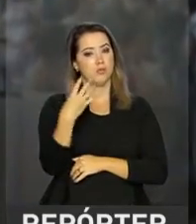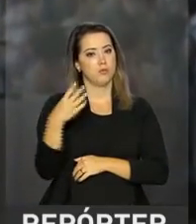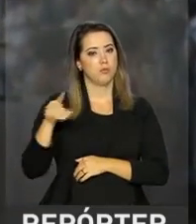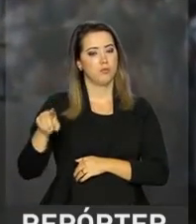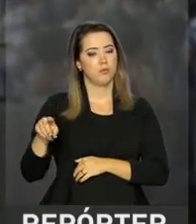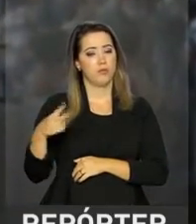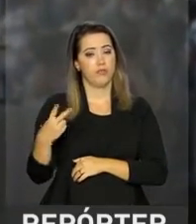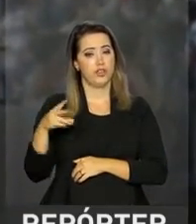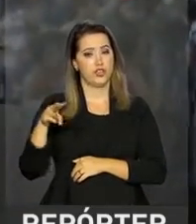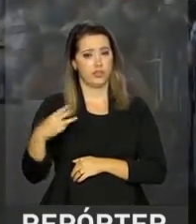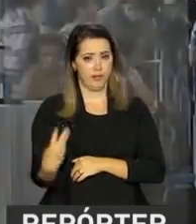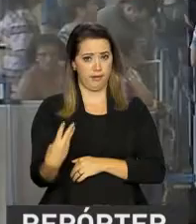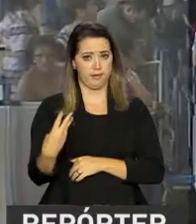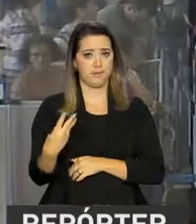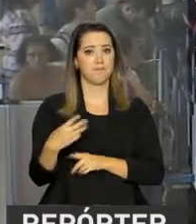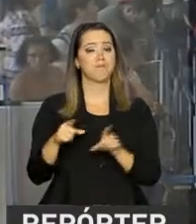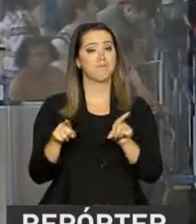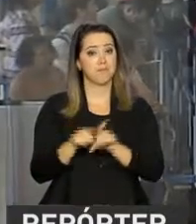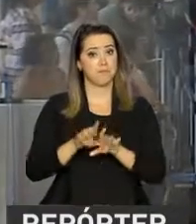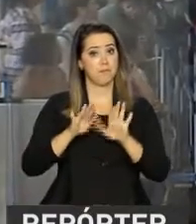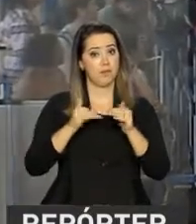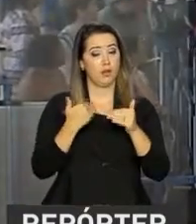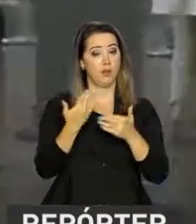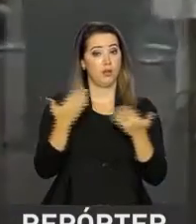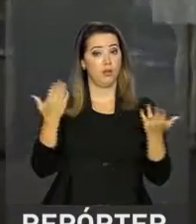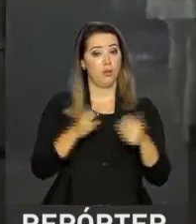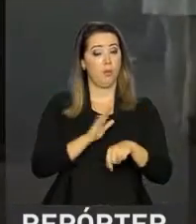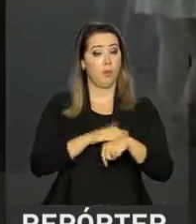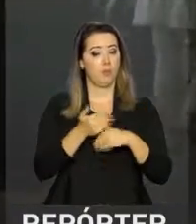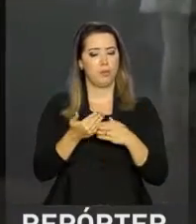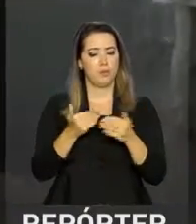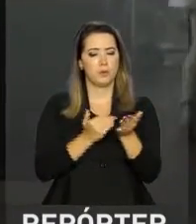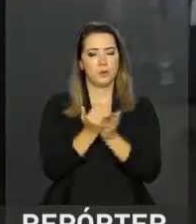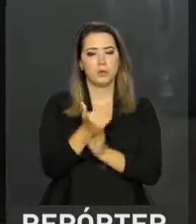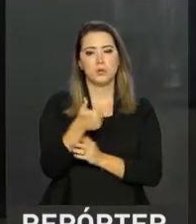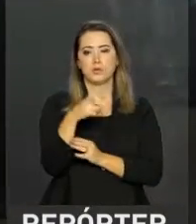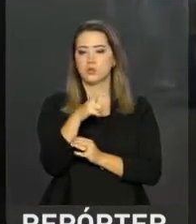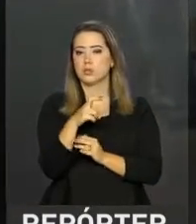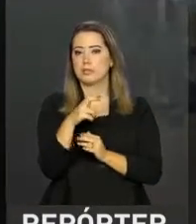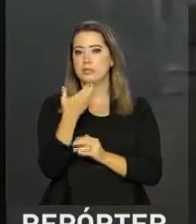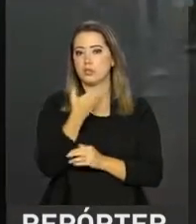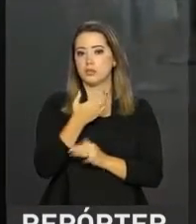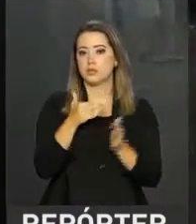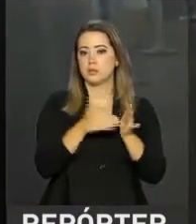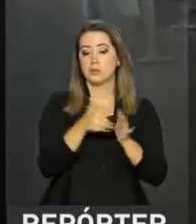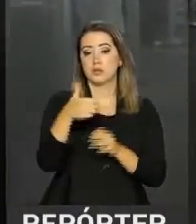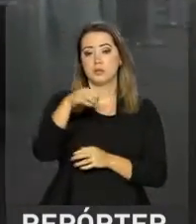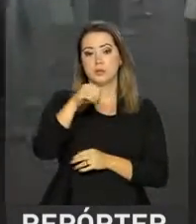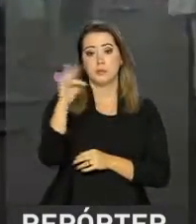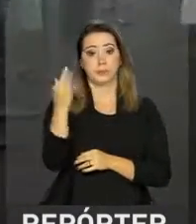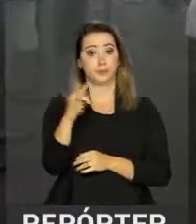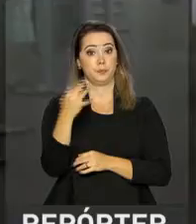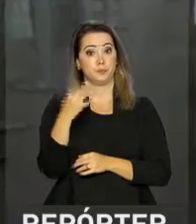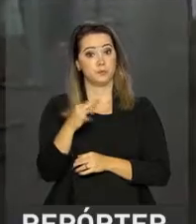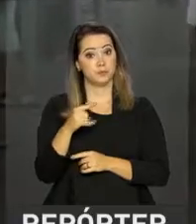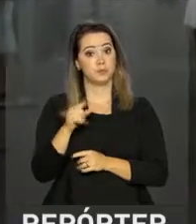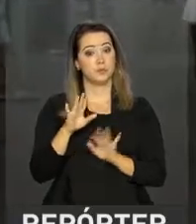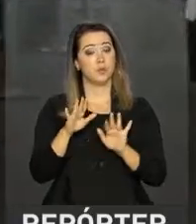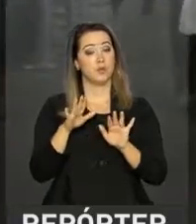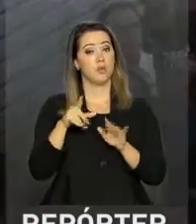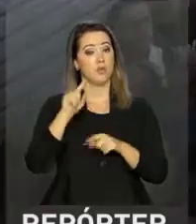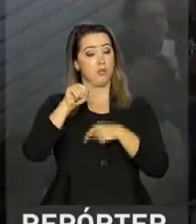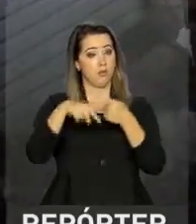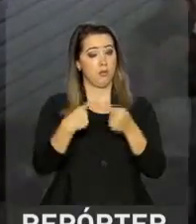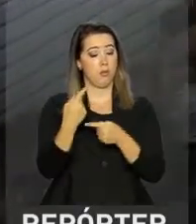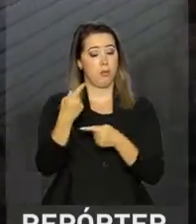4,23 a operação alta temporada começou no dia 15 de dezembro e vai até 19 de fevereiro fim de semana